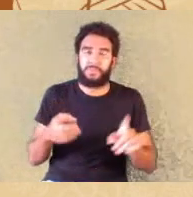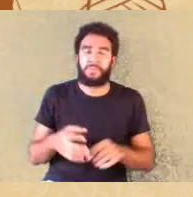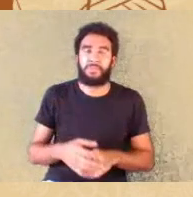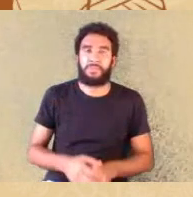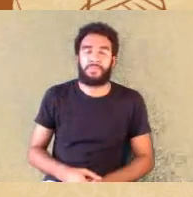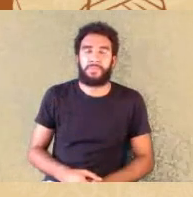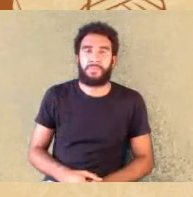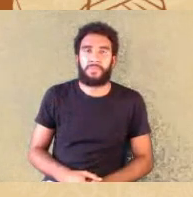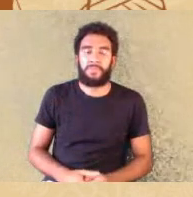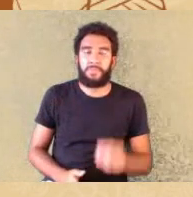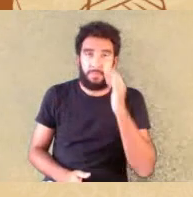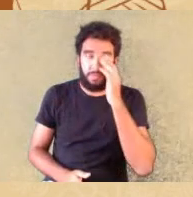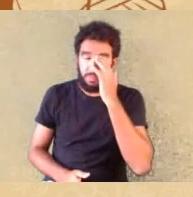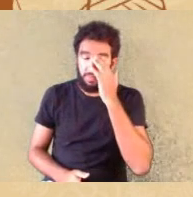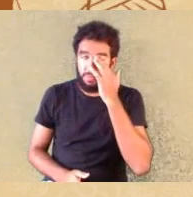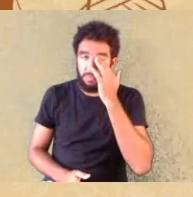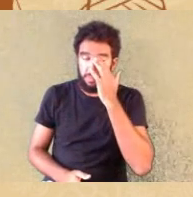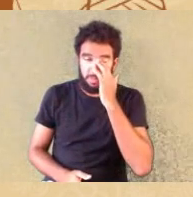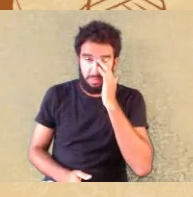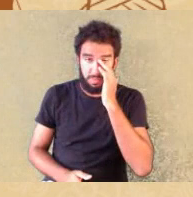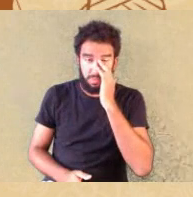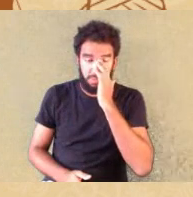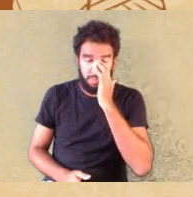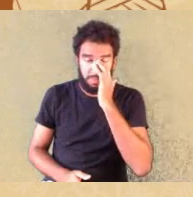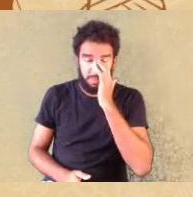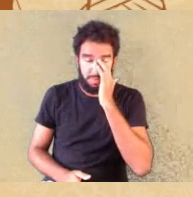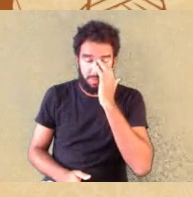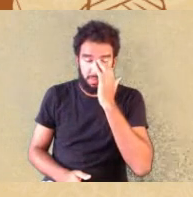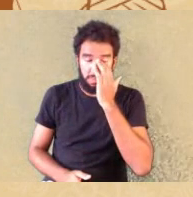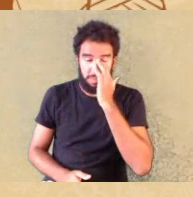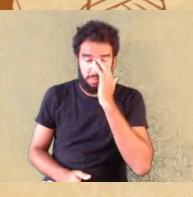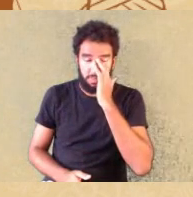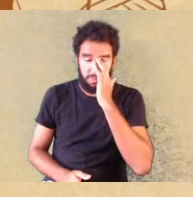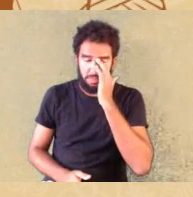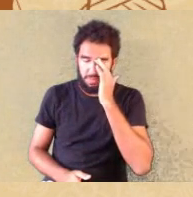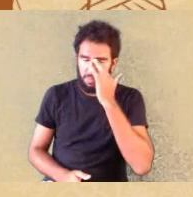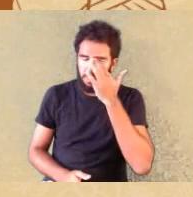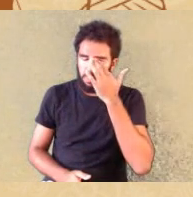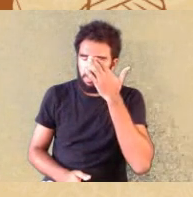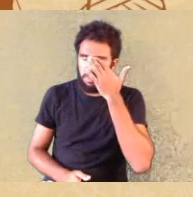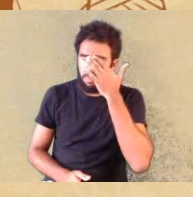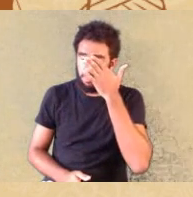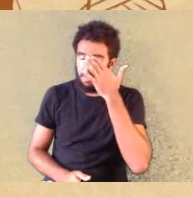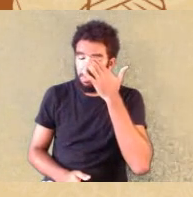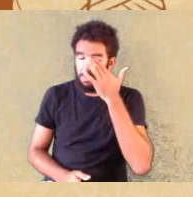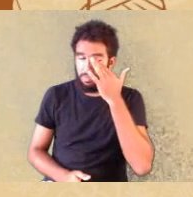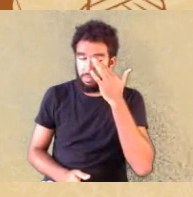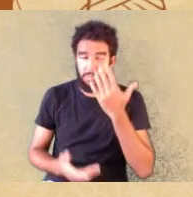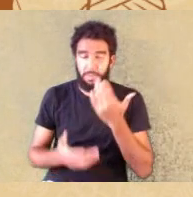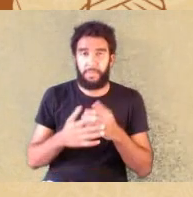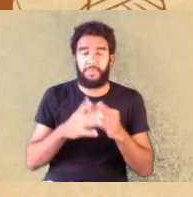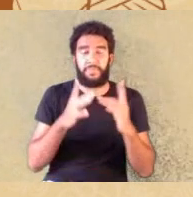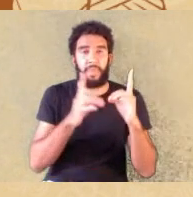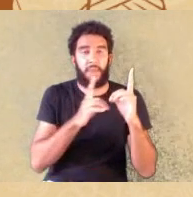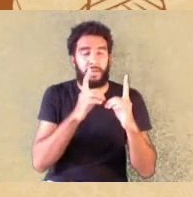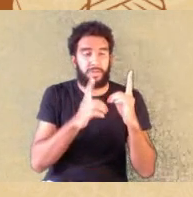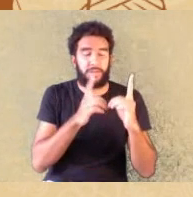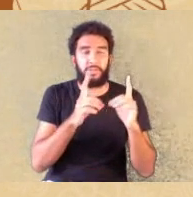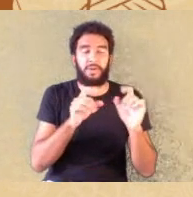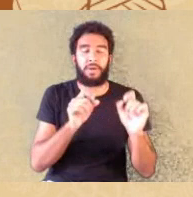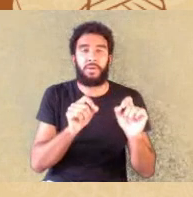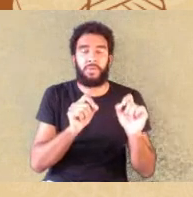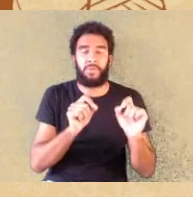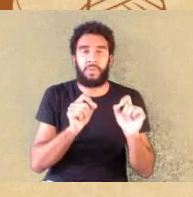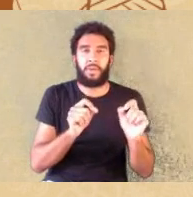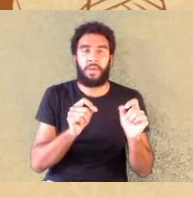pensamento indígena, e que tem esse diálogo de que o melhor viver talvez seja prejudicial para o nosso